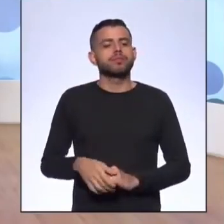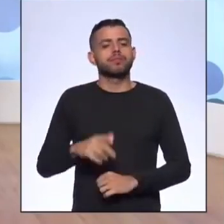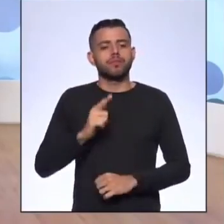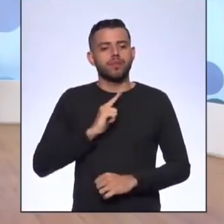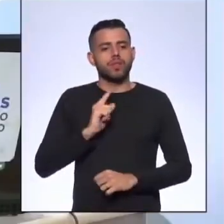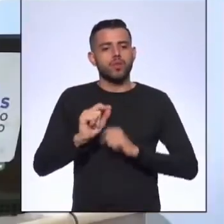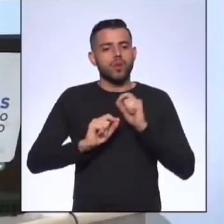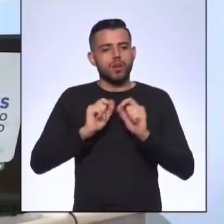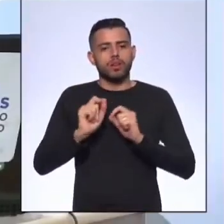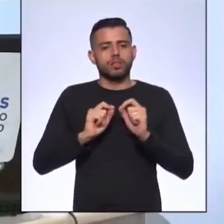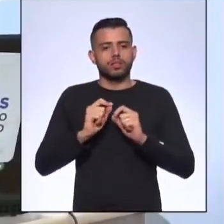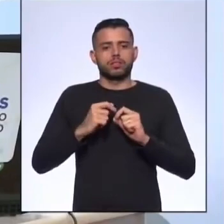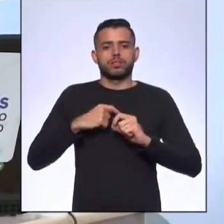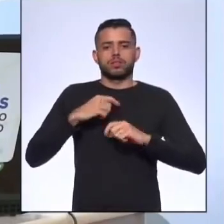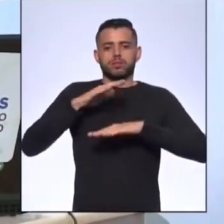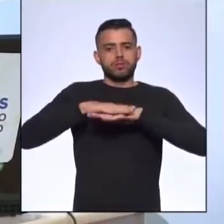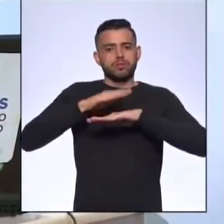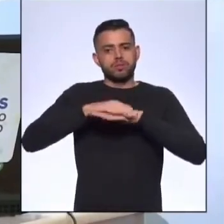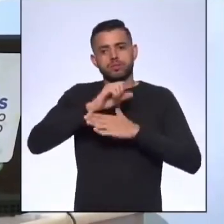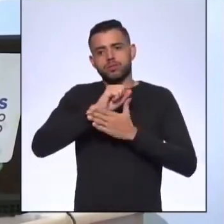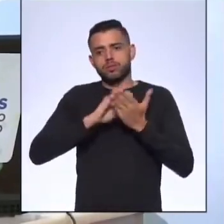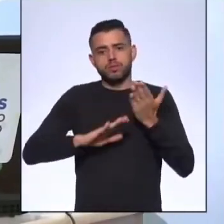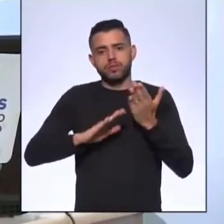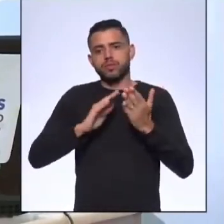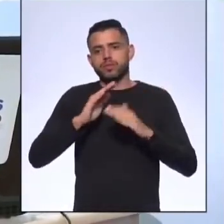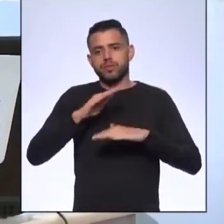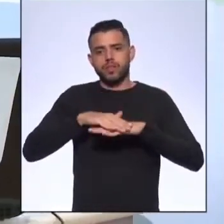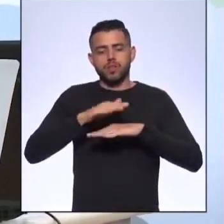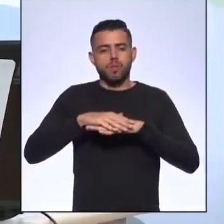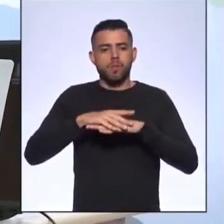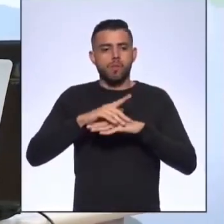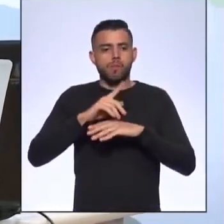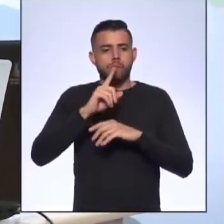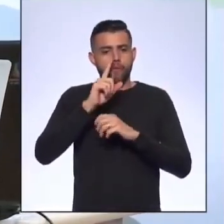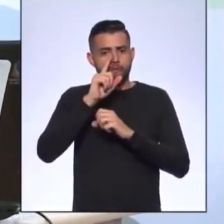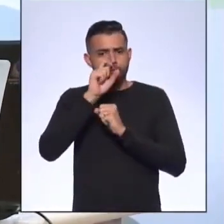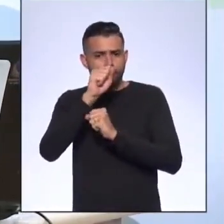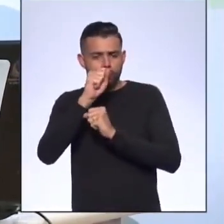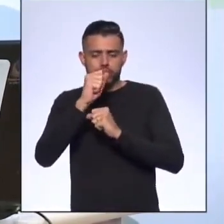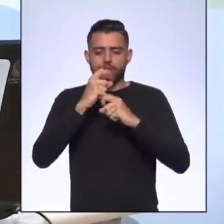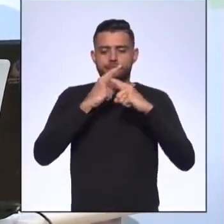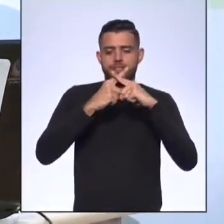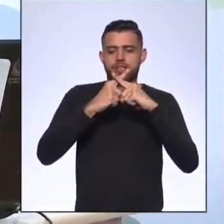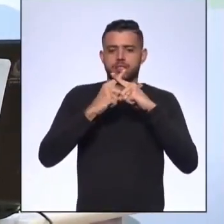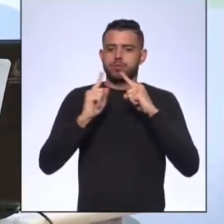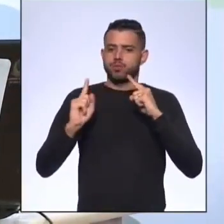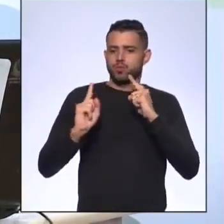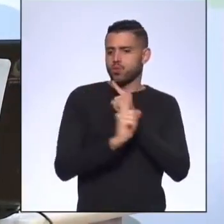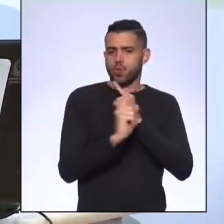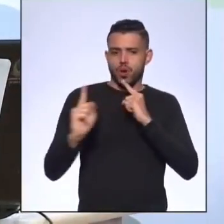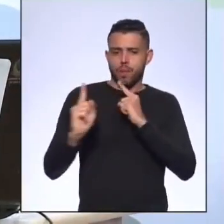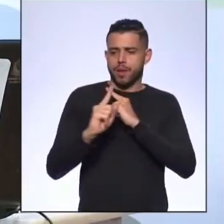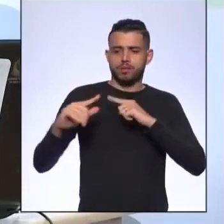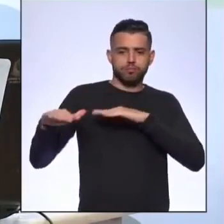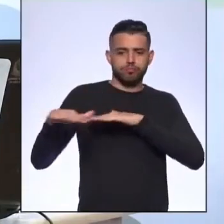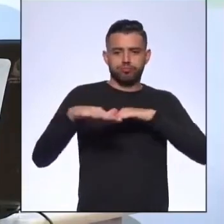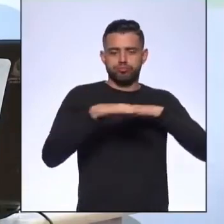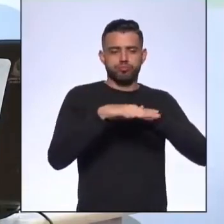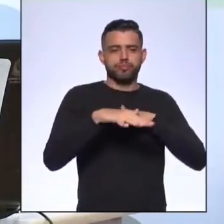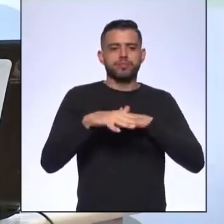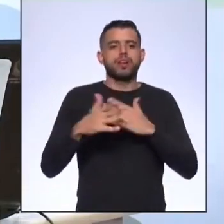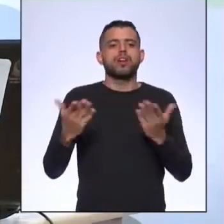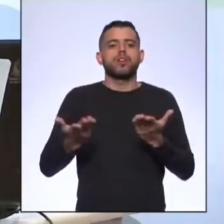né? Trabalho realizado por uma força, que a gente aprendeu que calcula força vezes deslocamento. Aí agora a gente está falando do